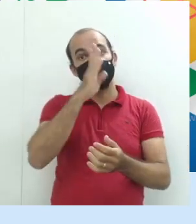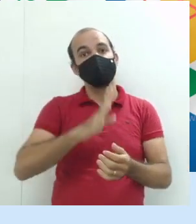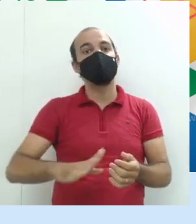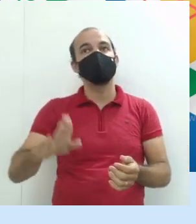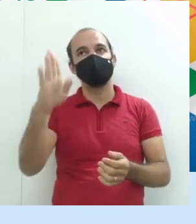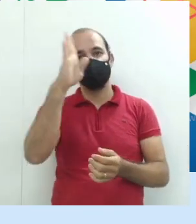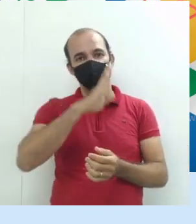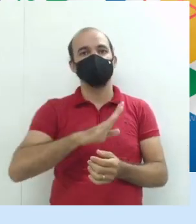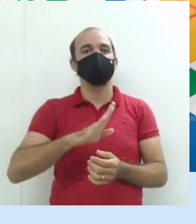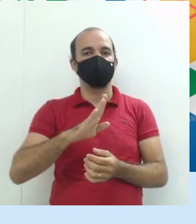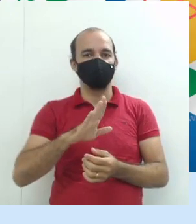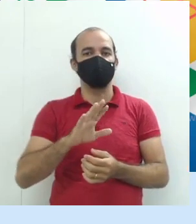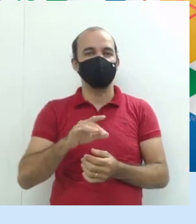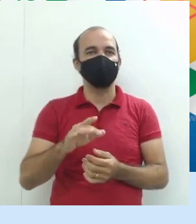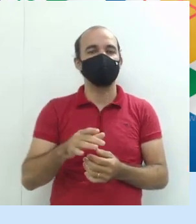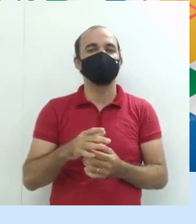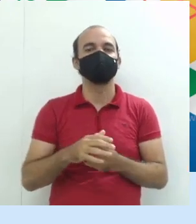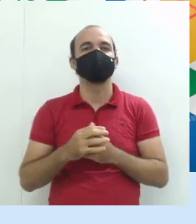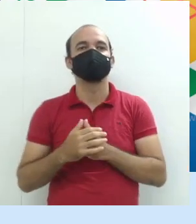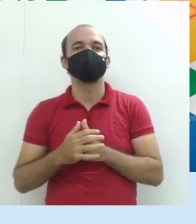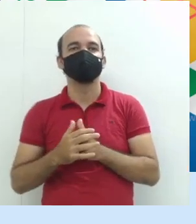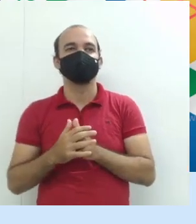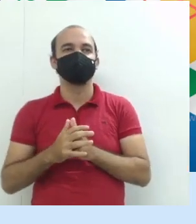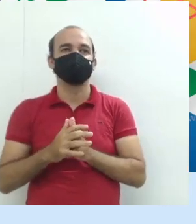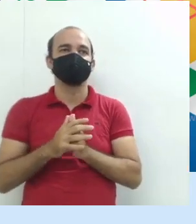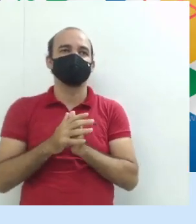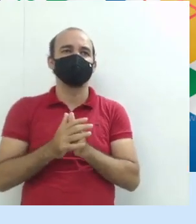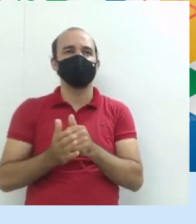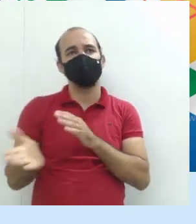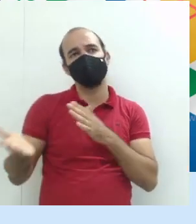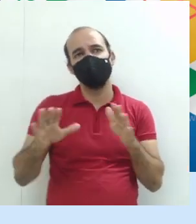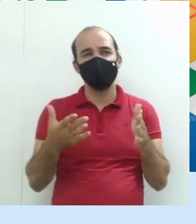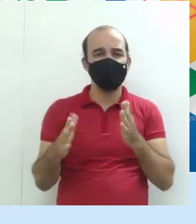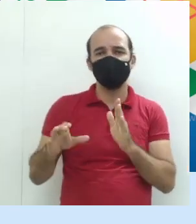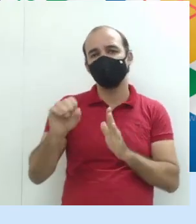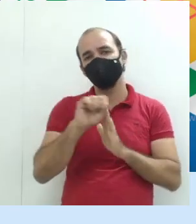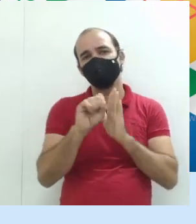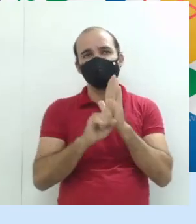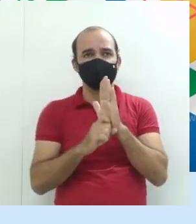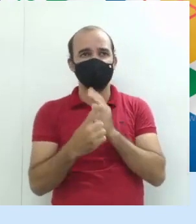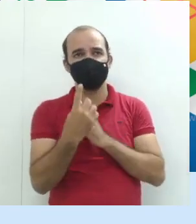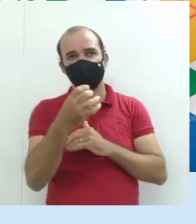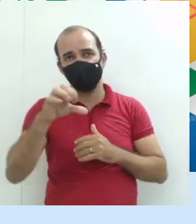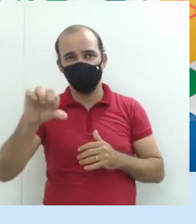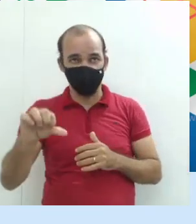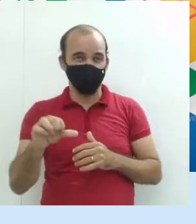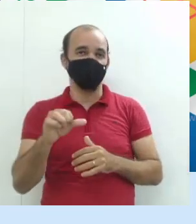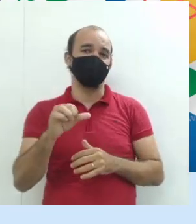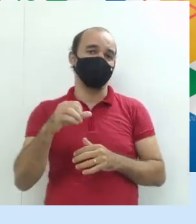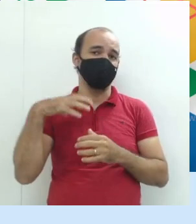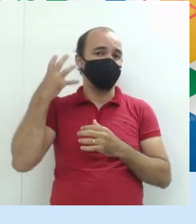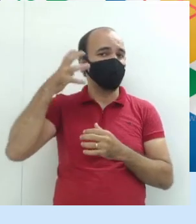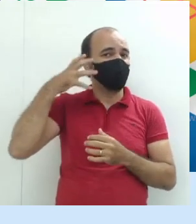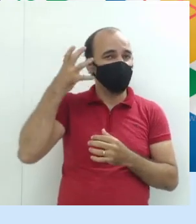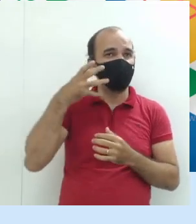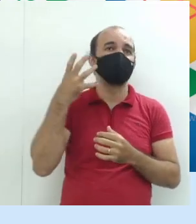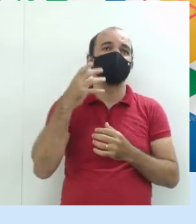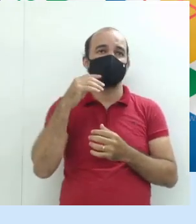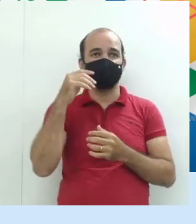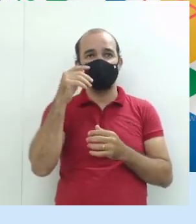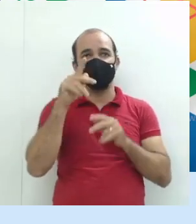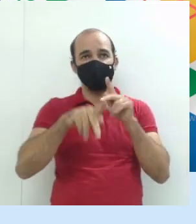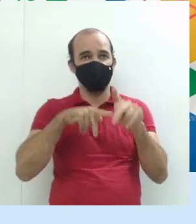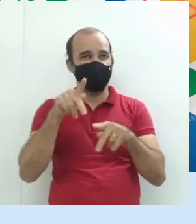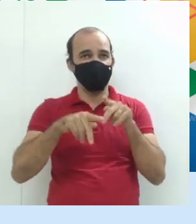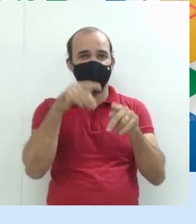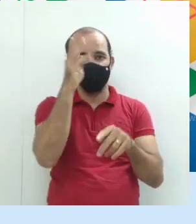no Brasil. Então, olha só, em meados do século XIX, a música popular brasileira, ela começa a